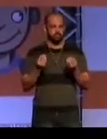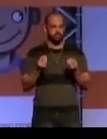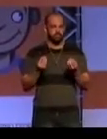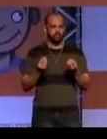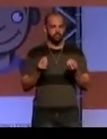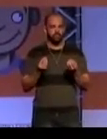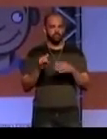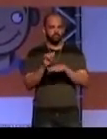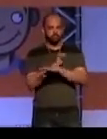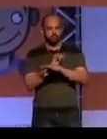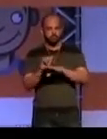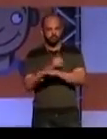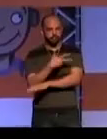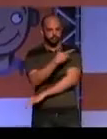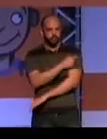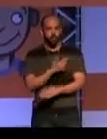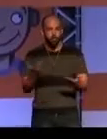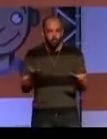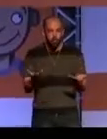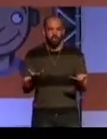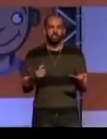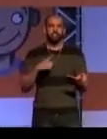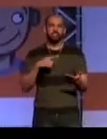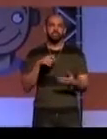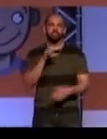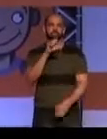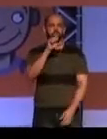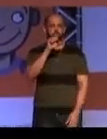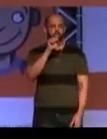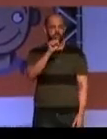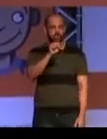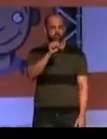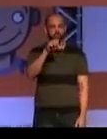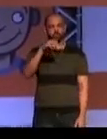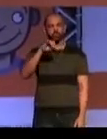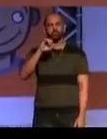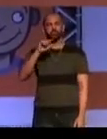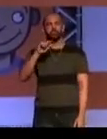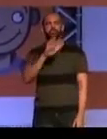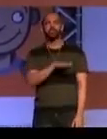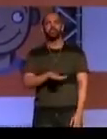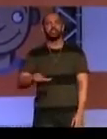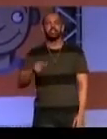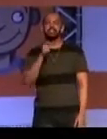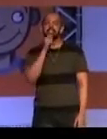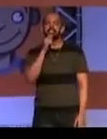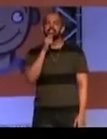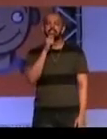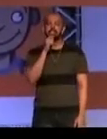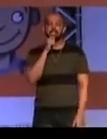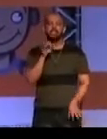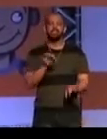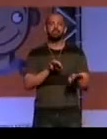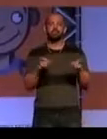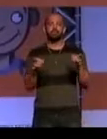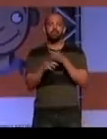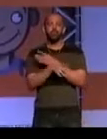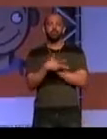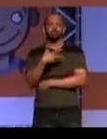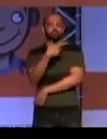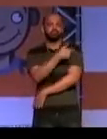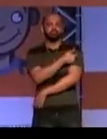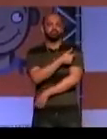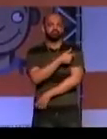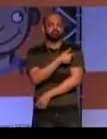da estratégia de vacinação hoje, temos 800 mil crianças sem esquema completo de